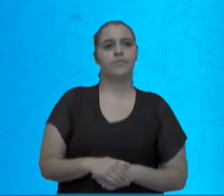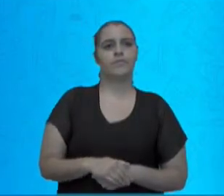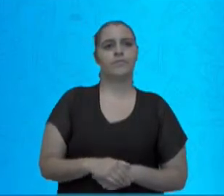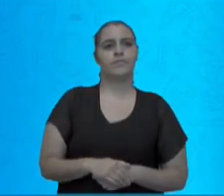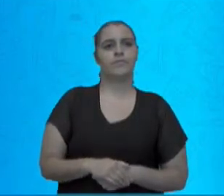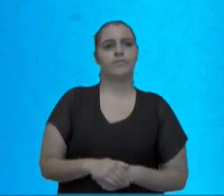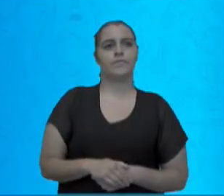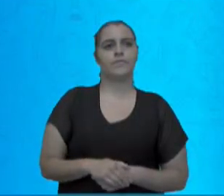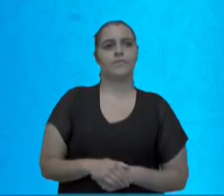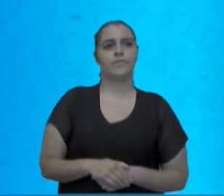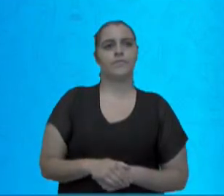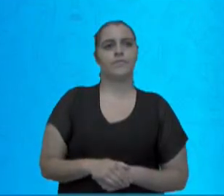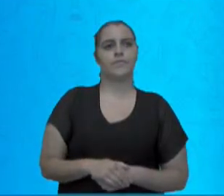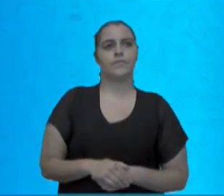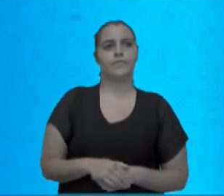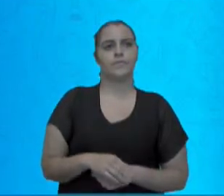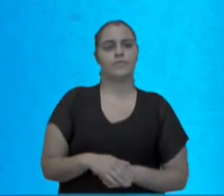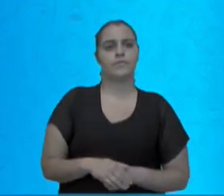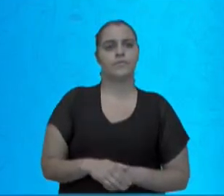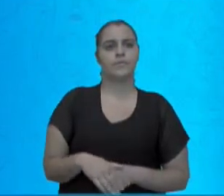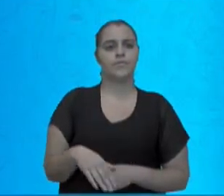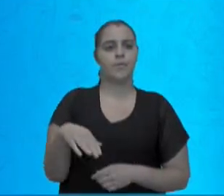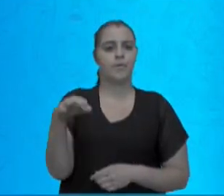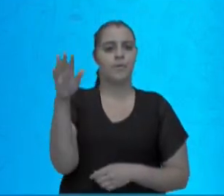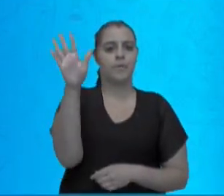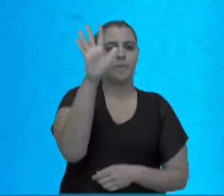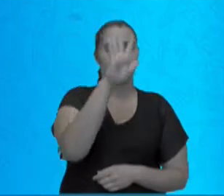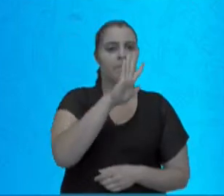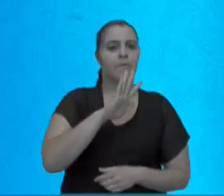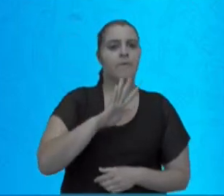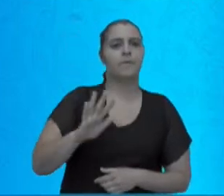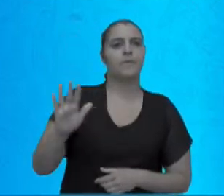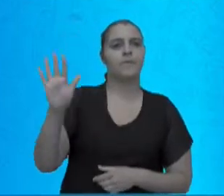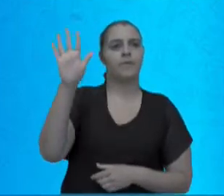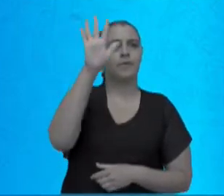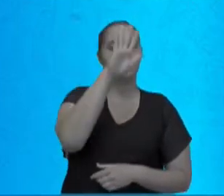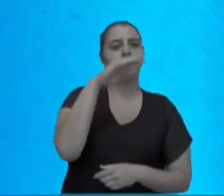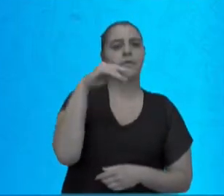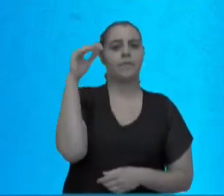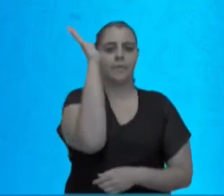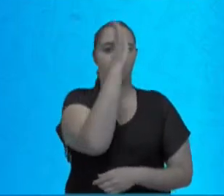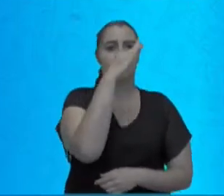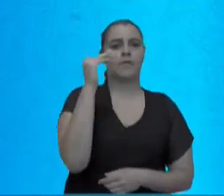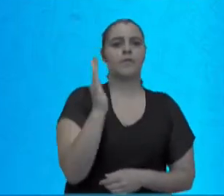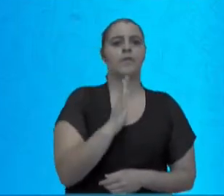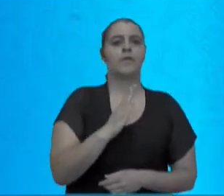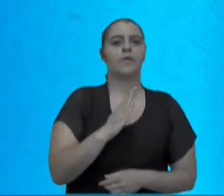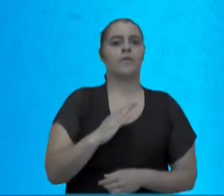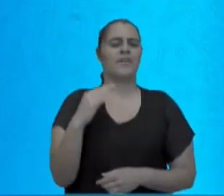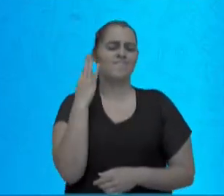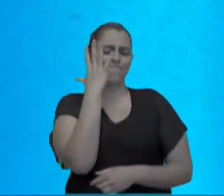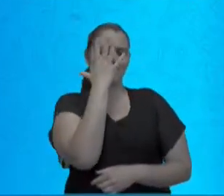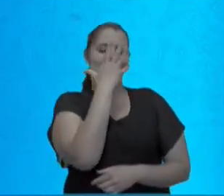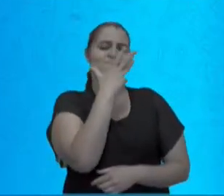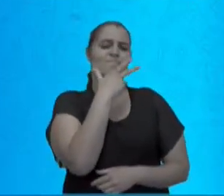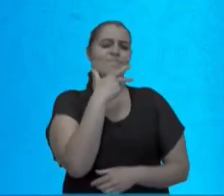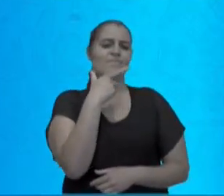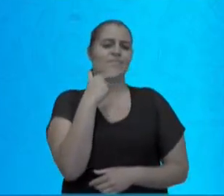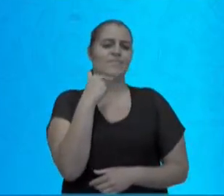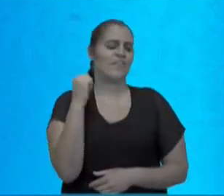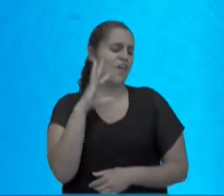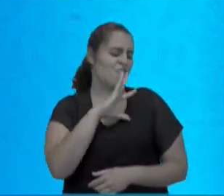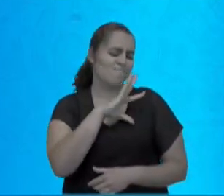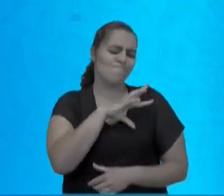esse mapa é chique, né? Esse país é lindo. Eu sou realmente apaixonada por